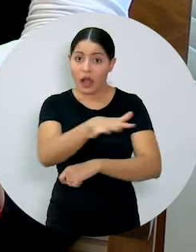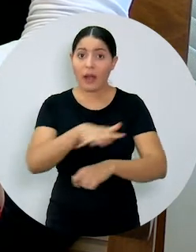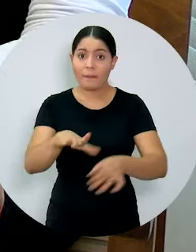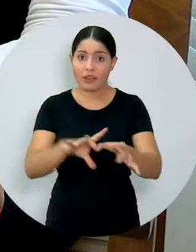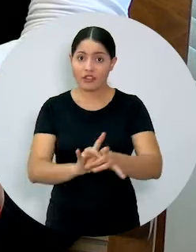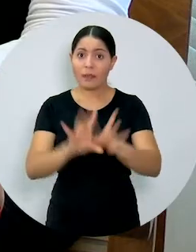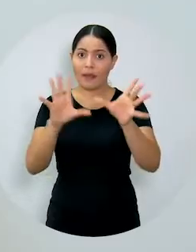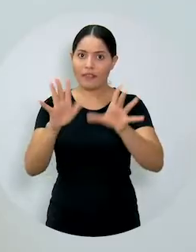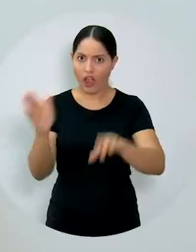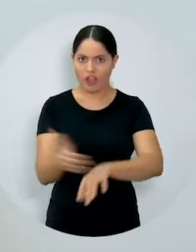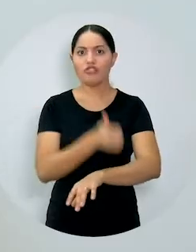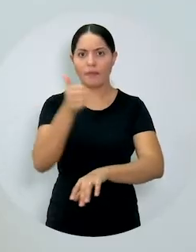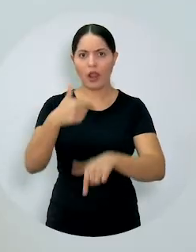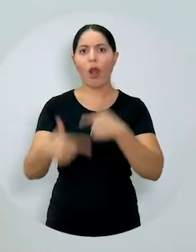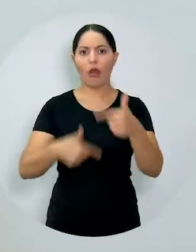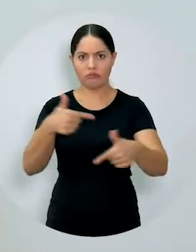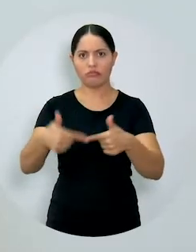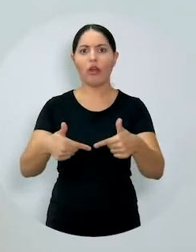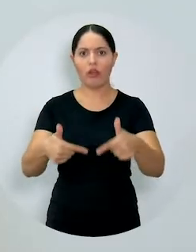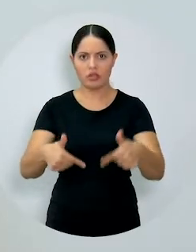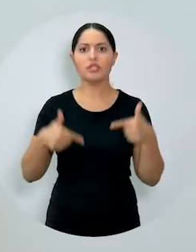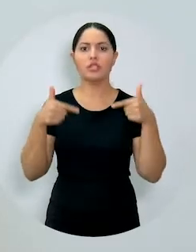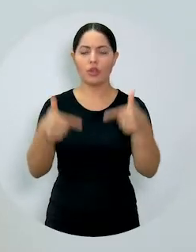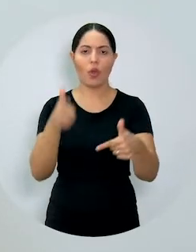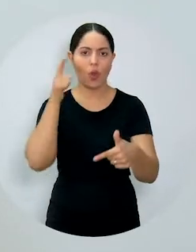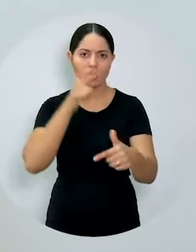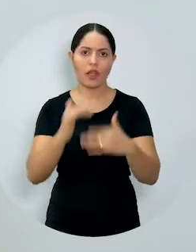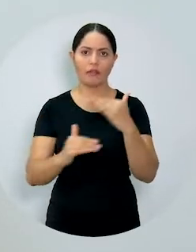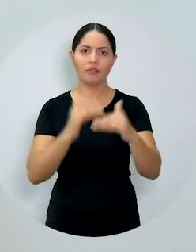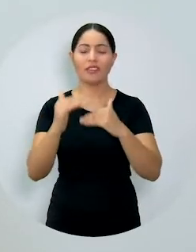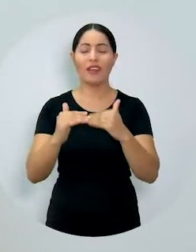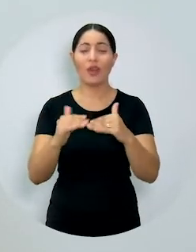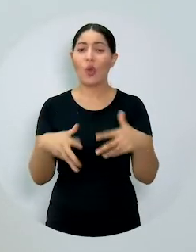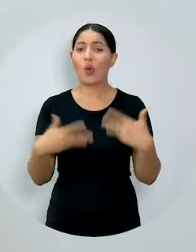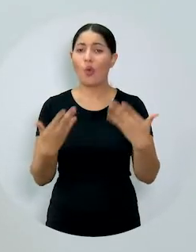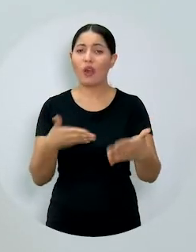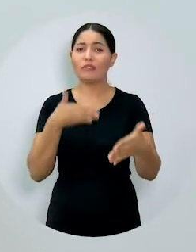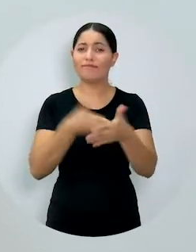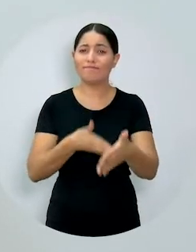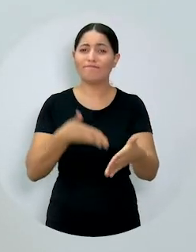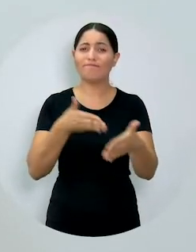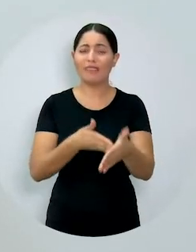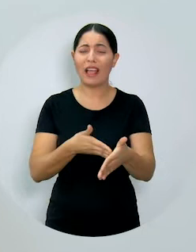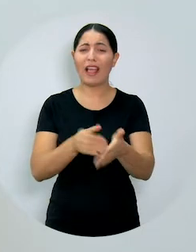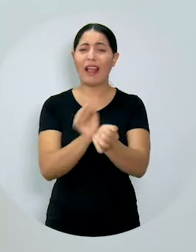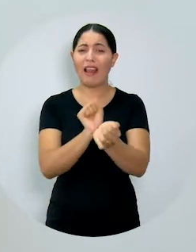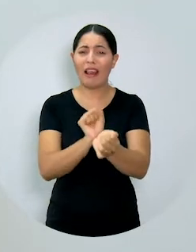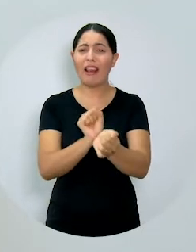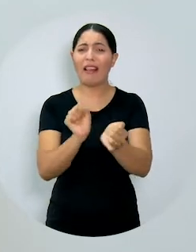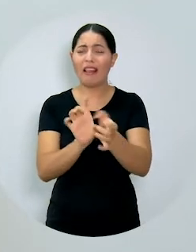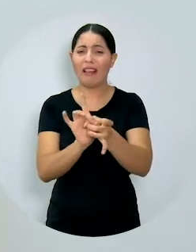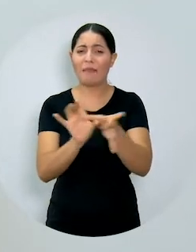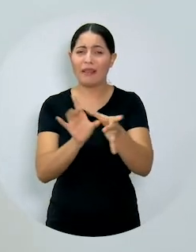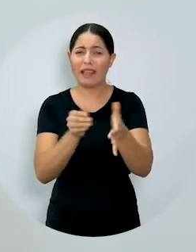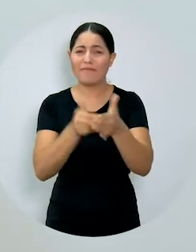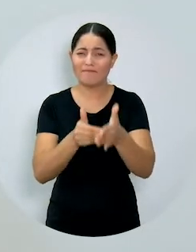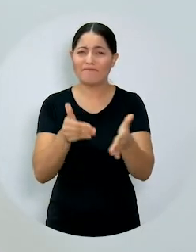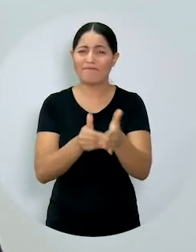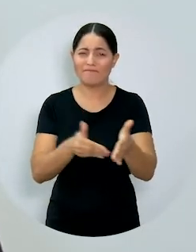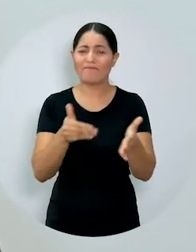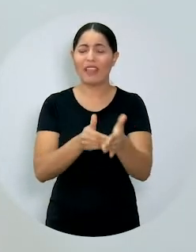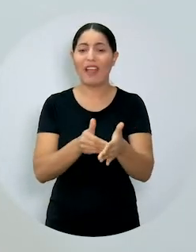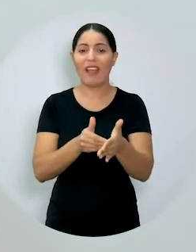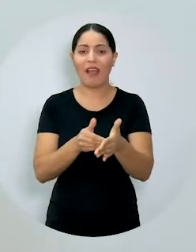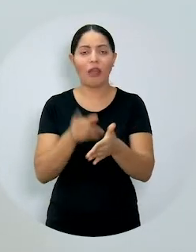de liberdade. Quando não existe essa liberdade, o trabalho do advogado é sobremaneira árduo. Eu acompanhei o que foi o trabalho dos